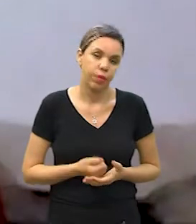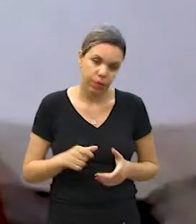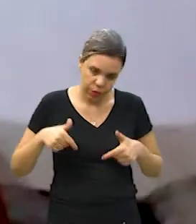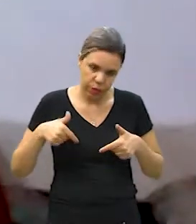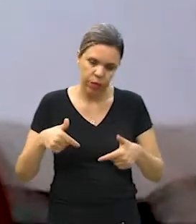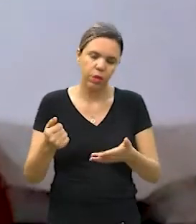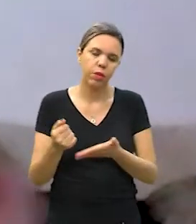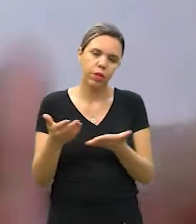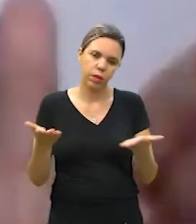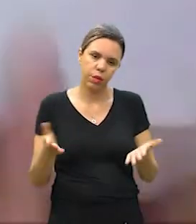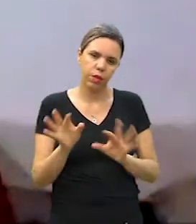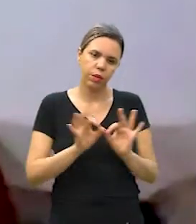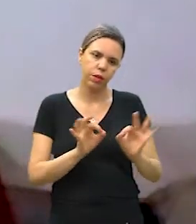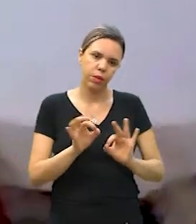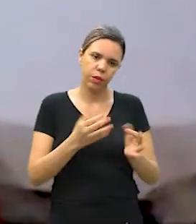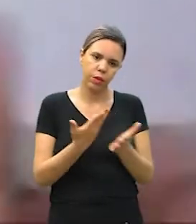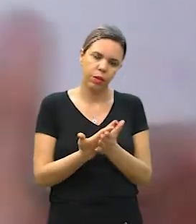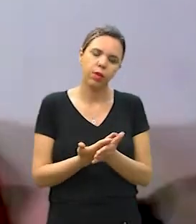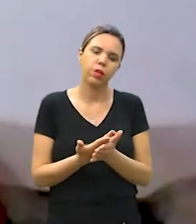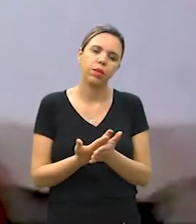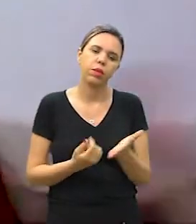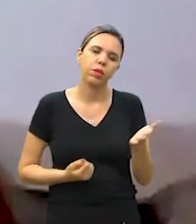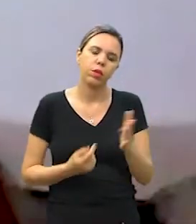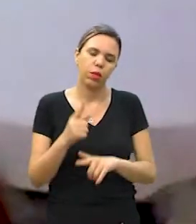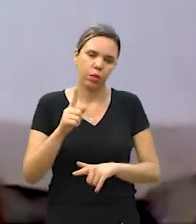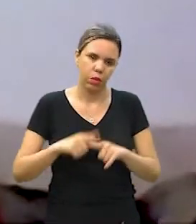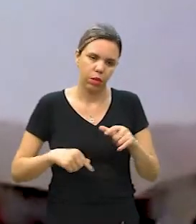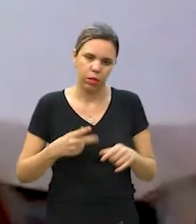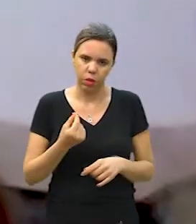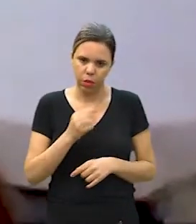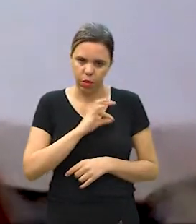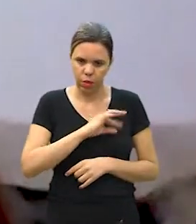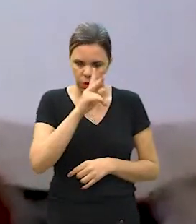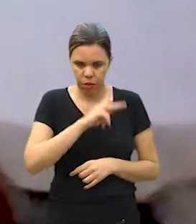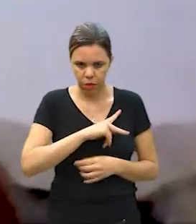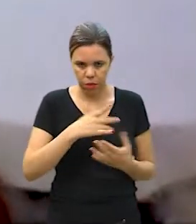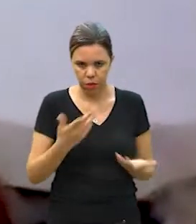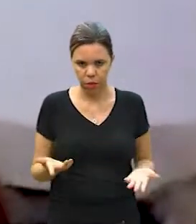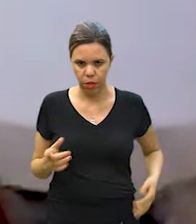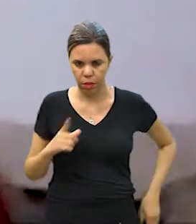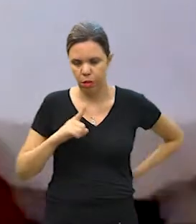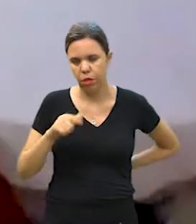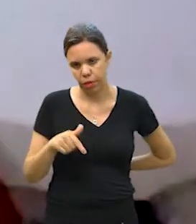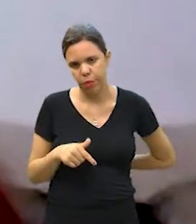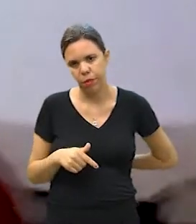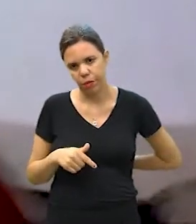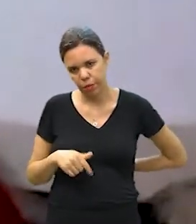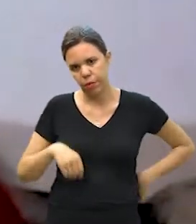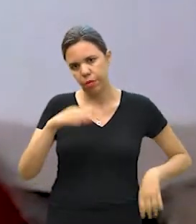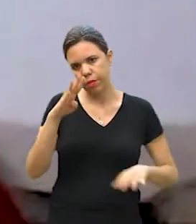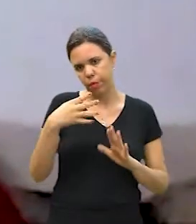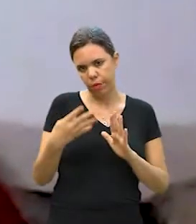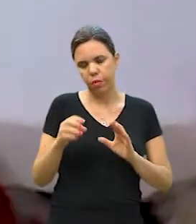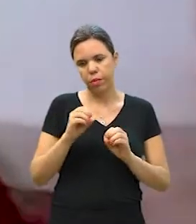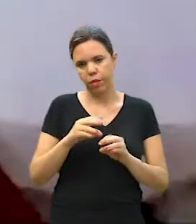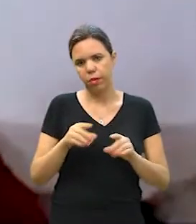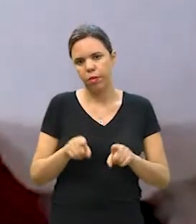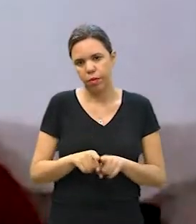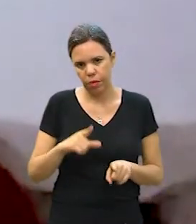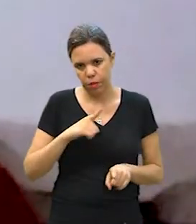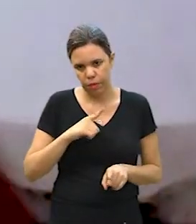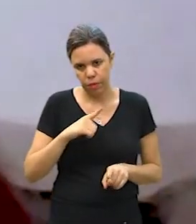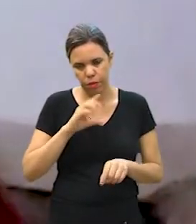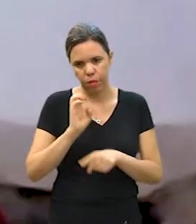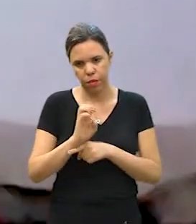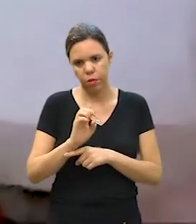de atuar ou de preparar uma aula, de comprar um material com o nosso salário. Então, a gente tem isso também no Plano Nacional de Educação,